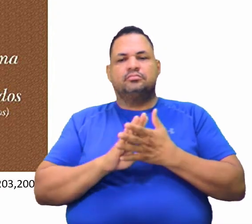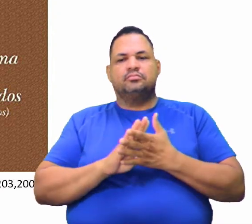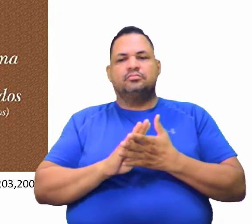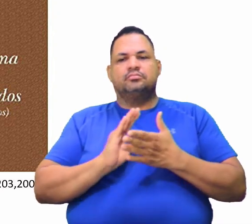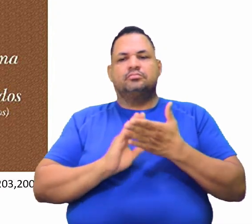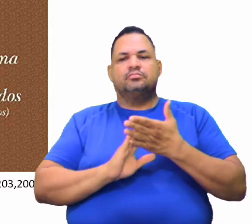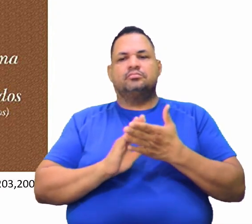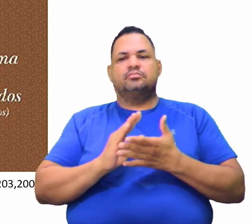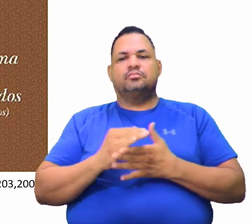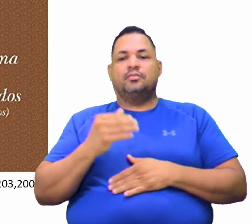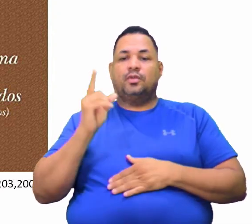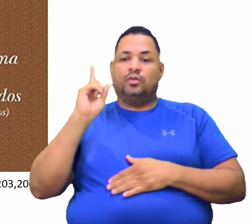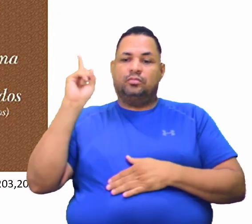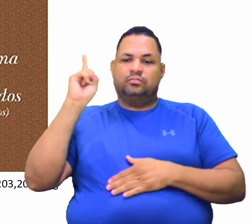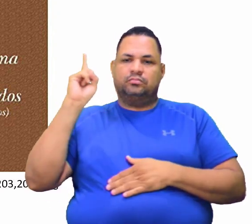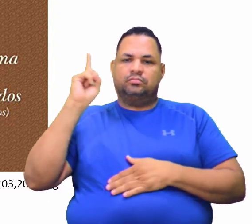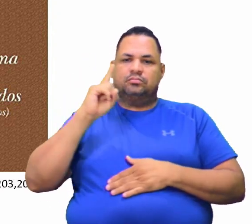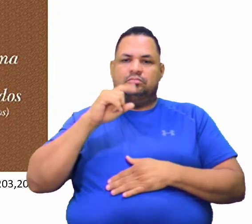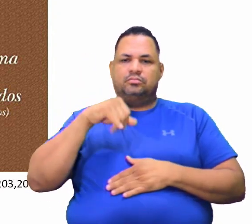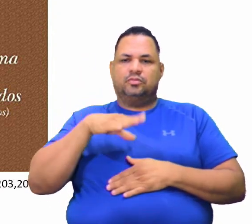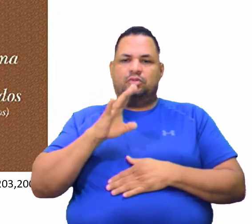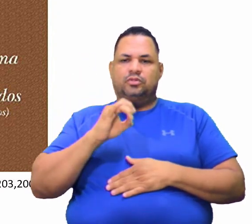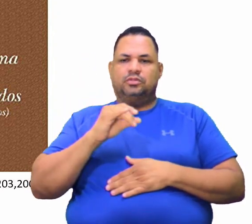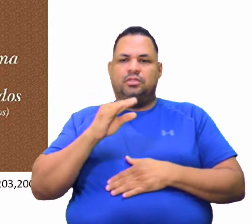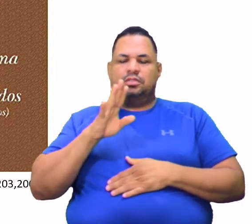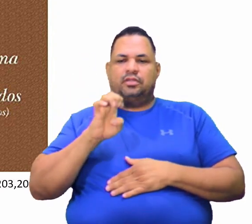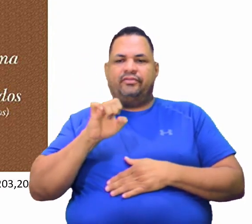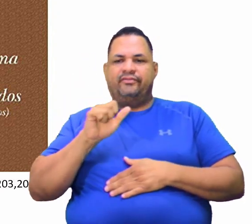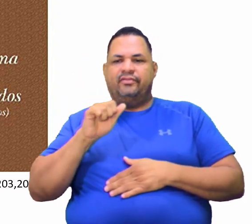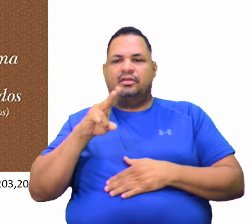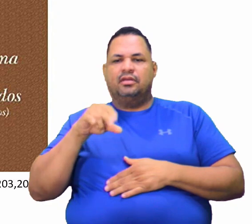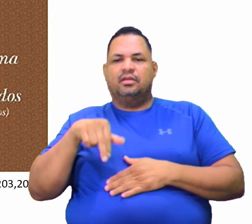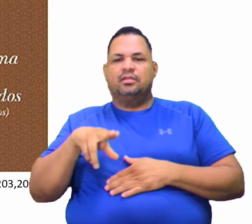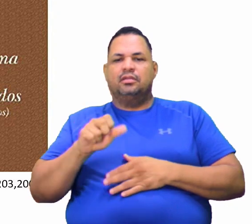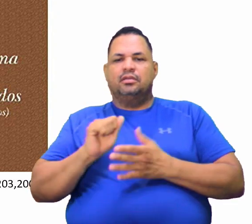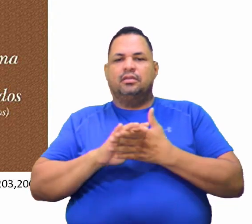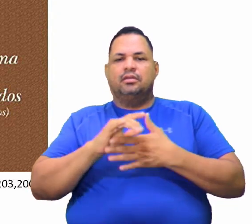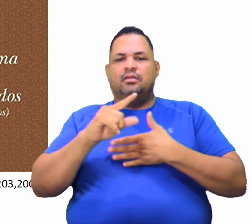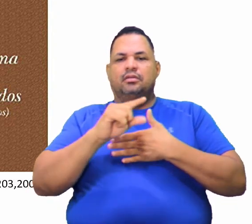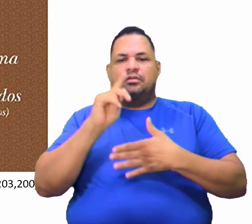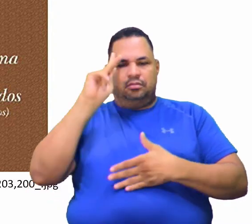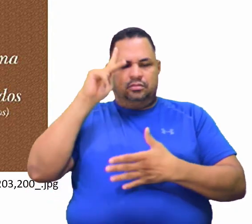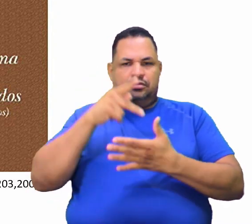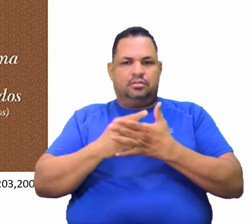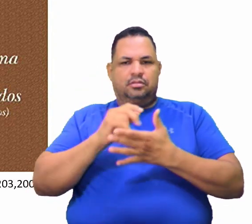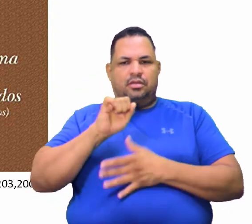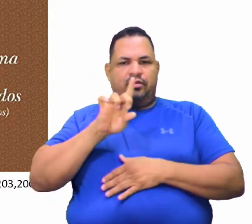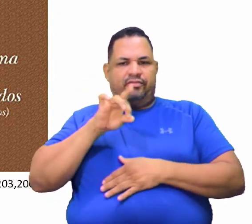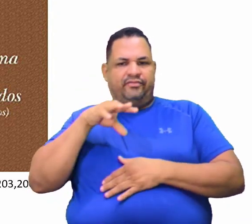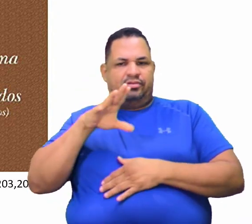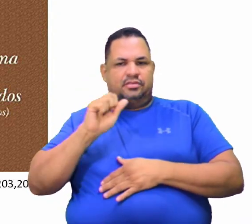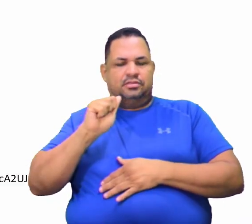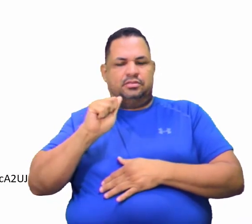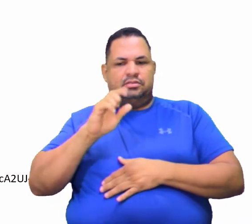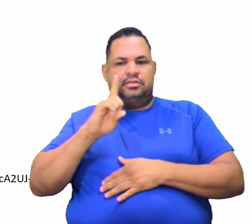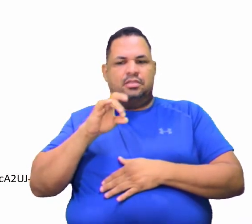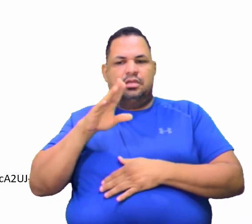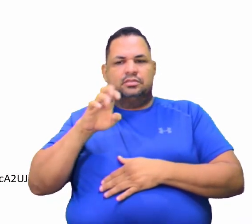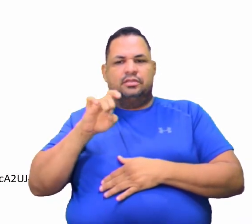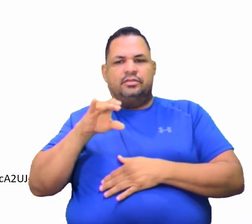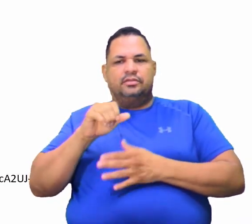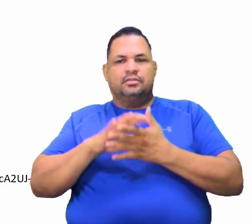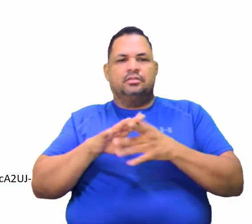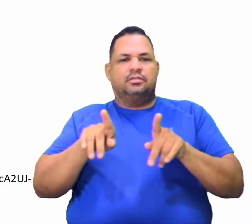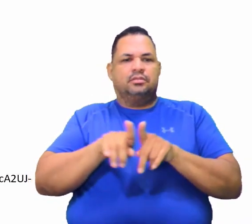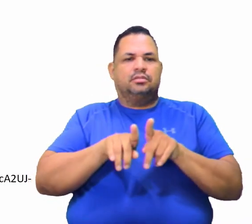Noite na Taverna, né? De Álvares de Azevedo. Vou dar uma freada, amadinho. Temos também